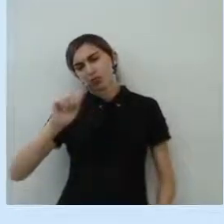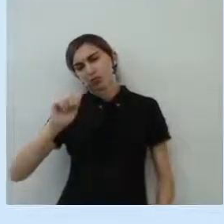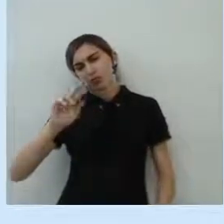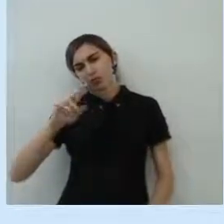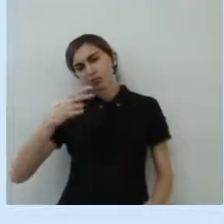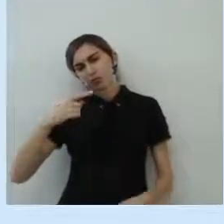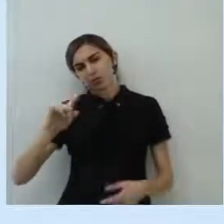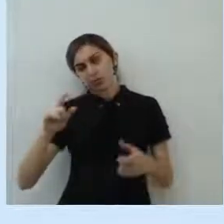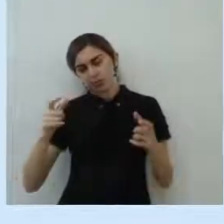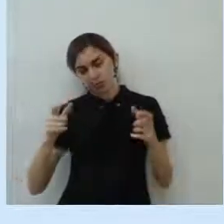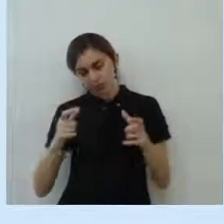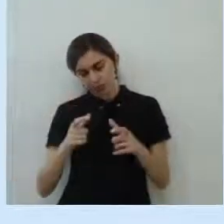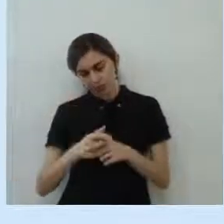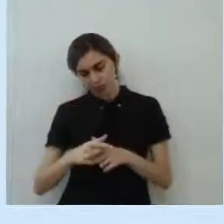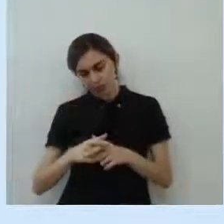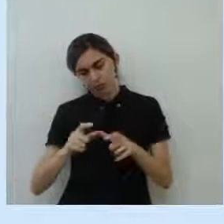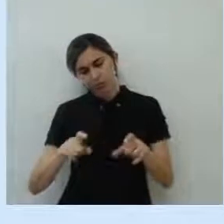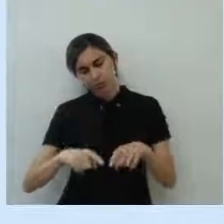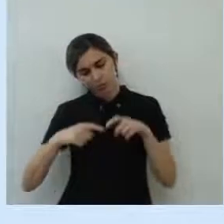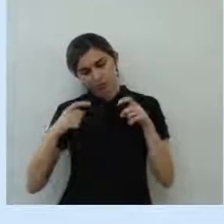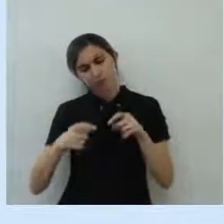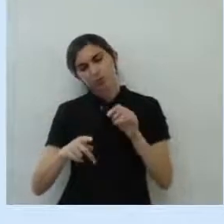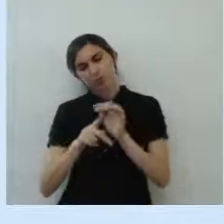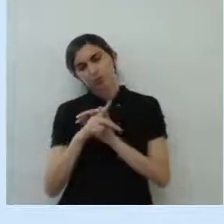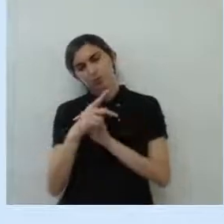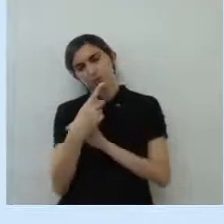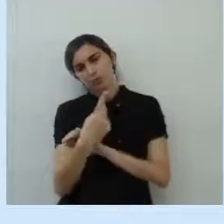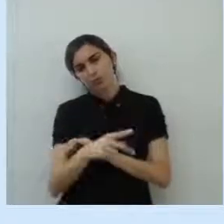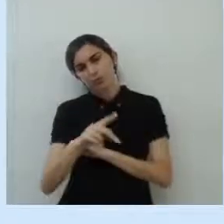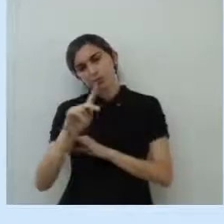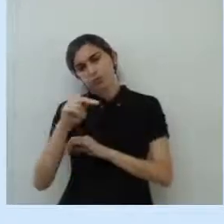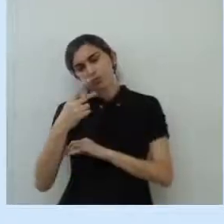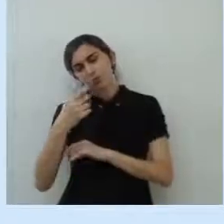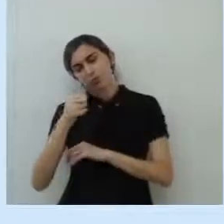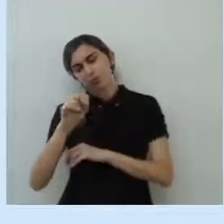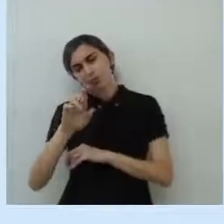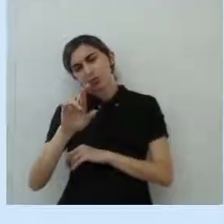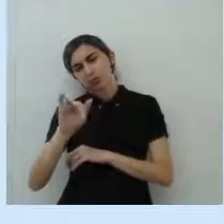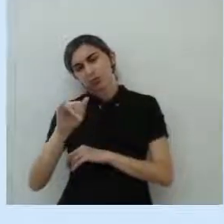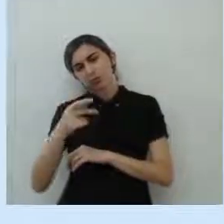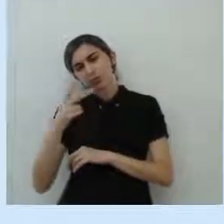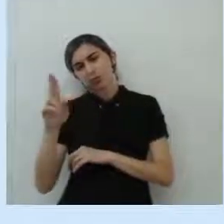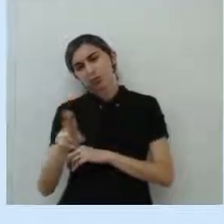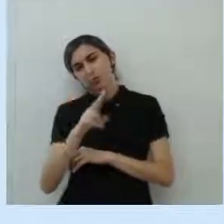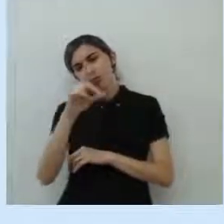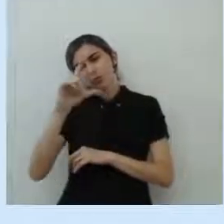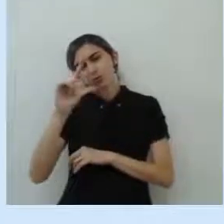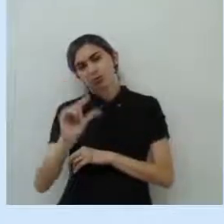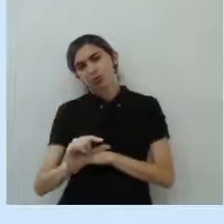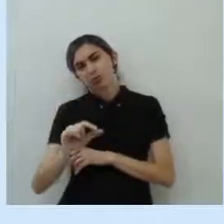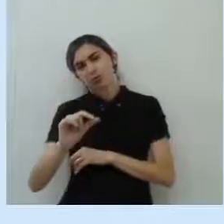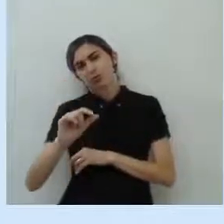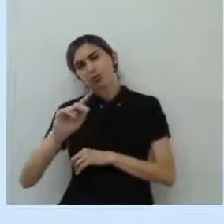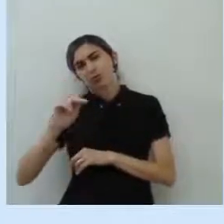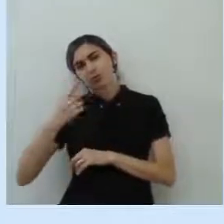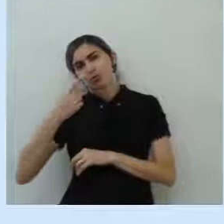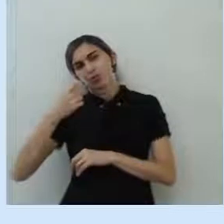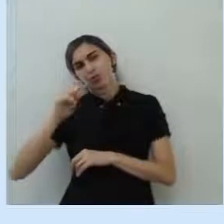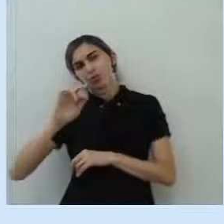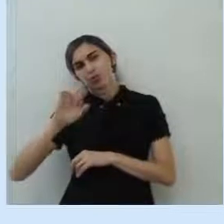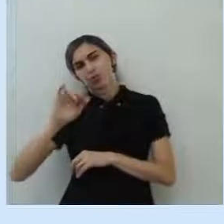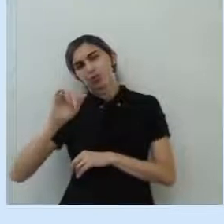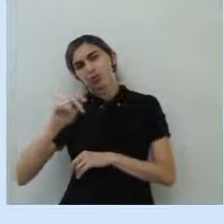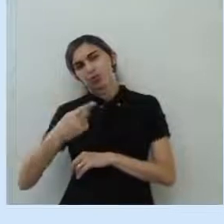só, ficava numa pequena chácara. E o próprio Chacrinha usava o diminutivo de chácara. Olha, eu vou agora lá